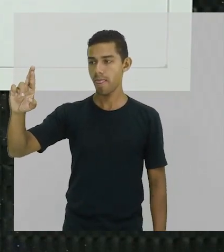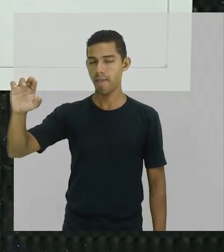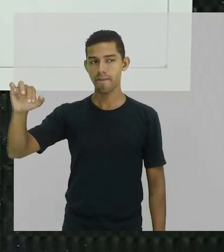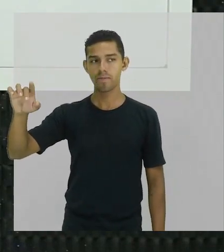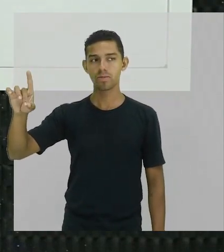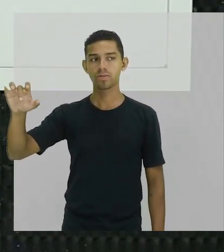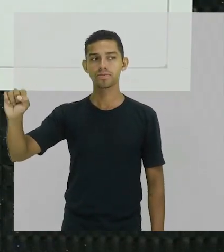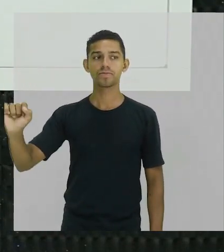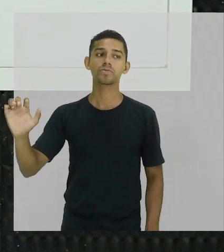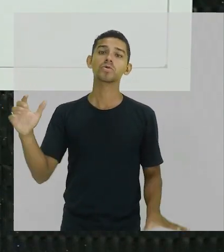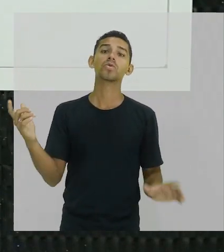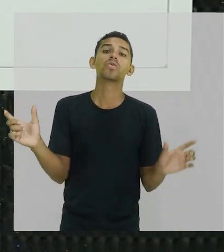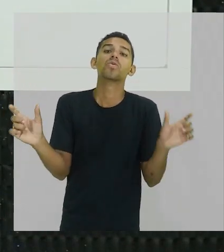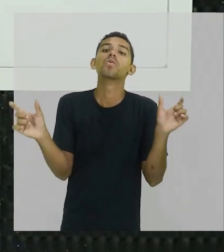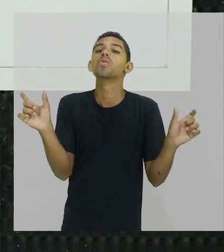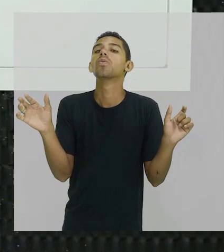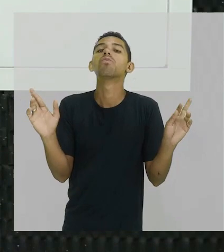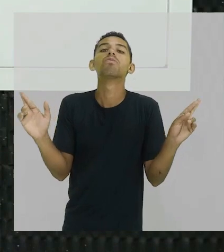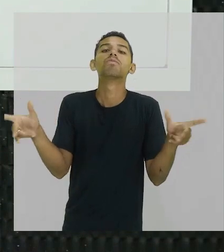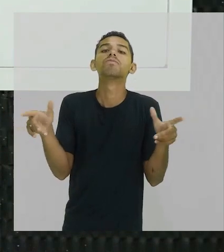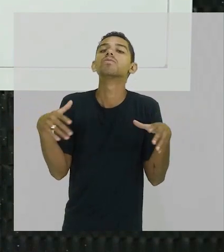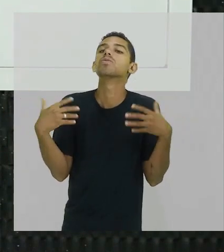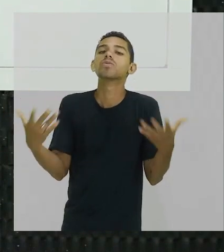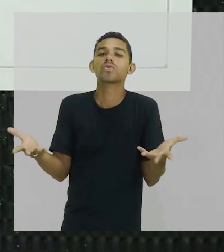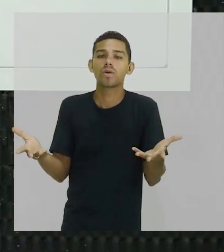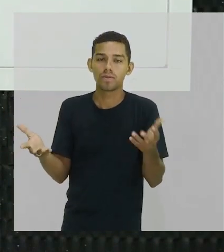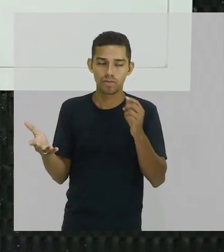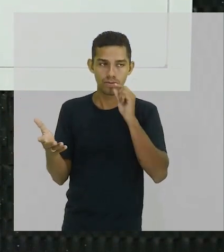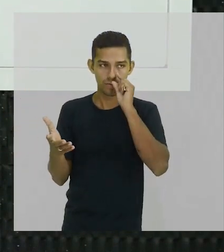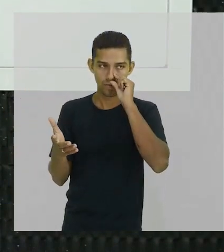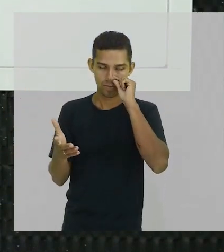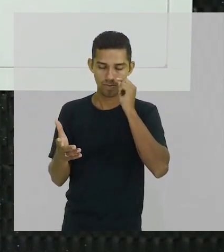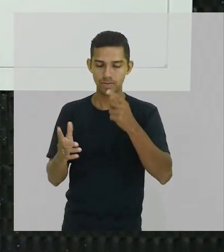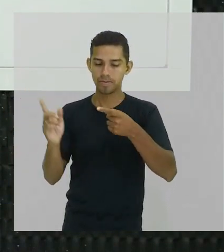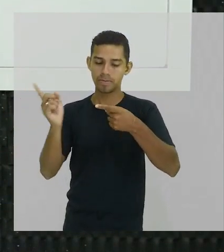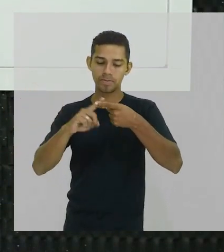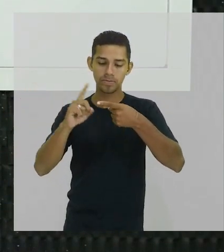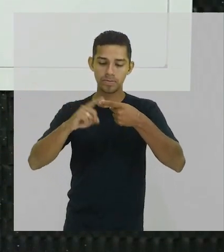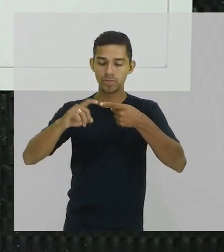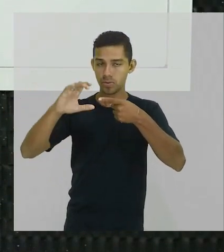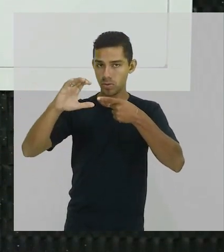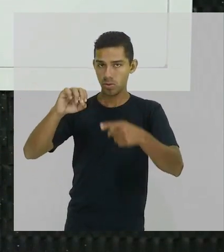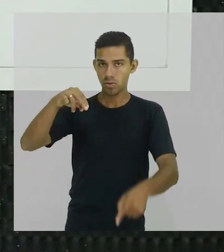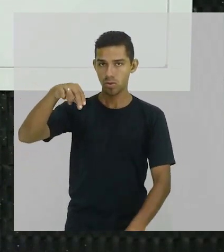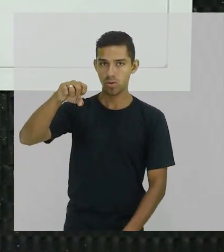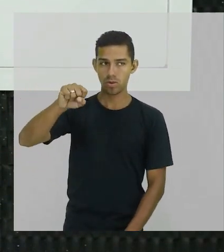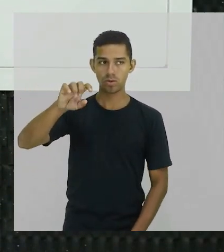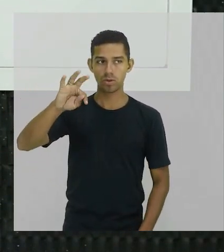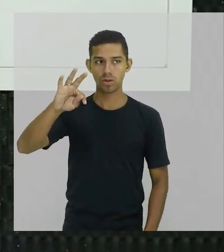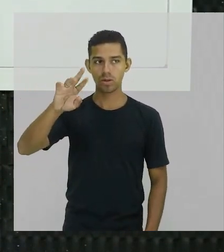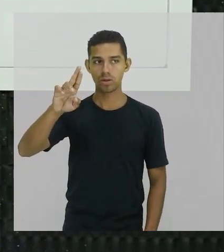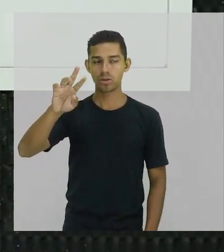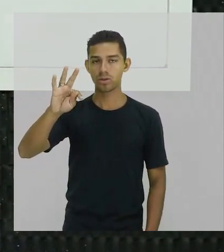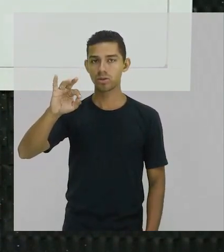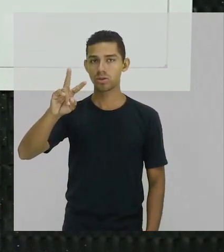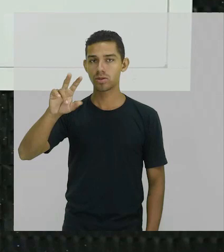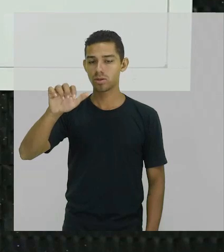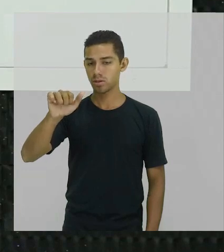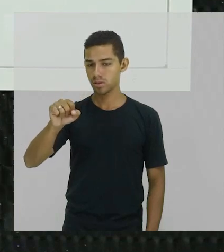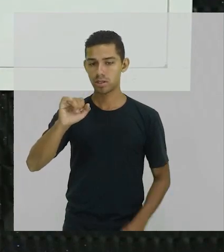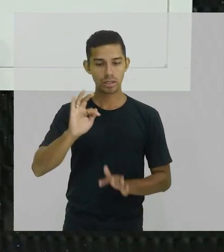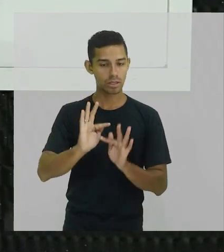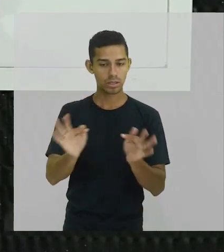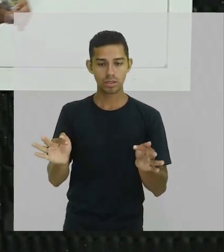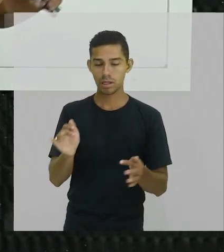O que são ondas, né? O que são interferências construtivas e destrutivas? É bem simples. Eu tenho